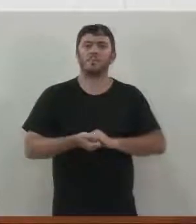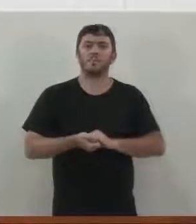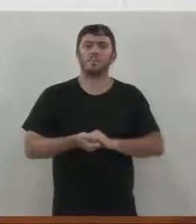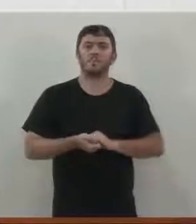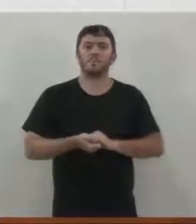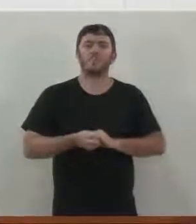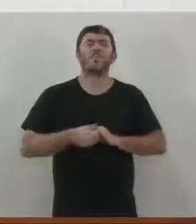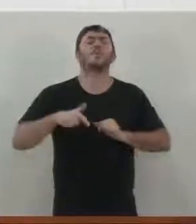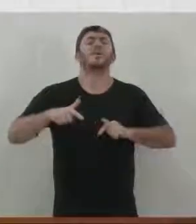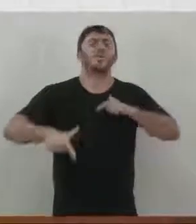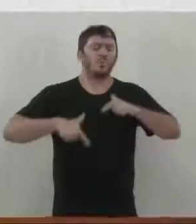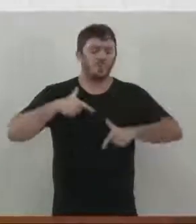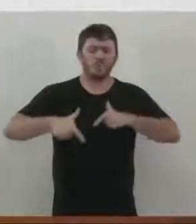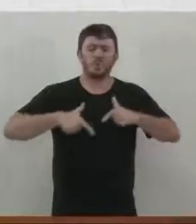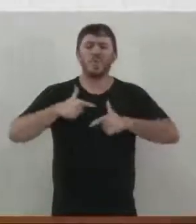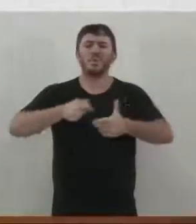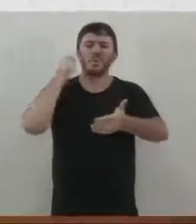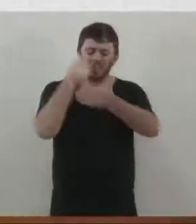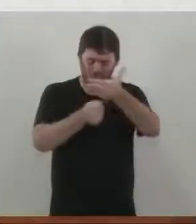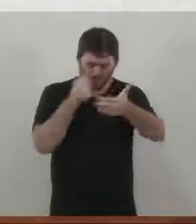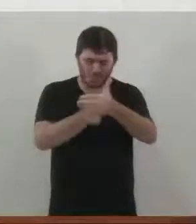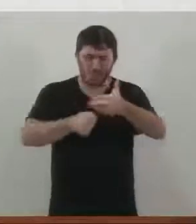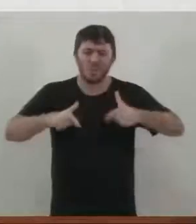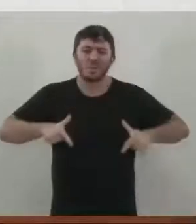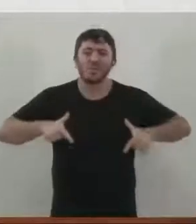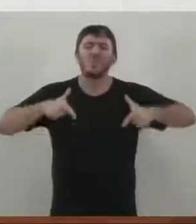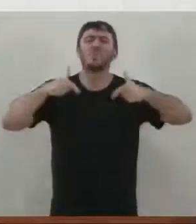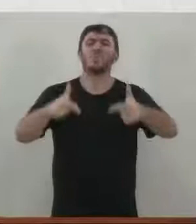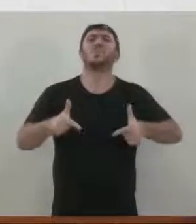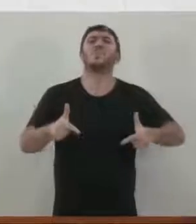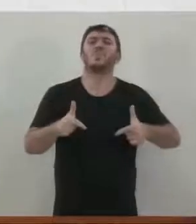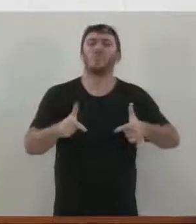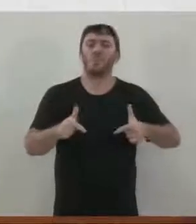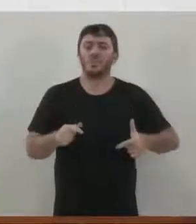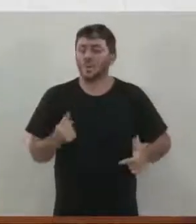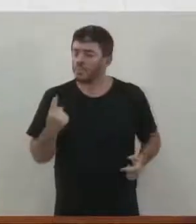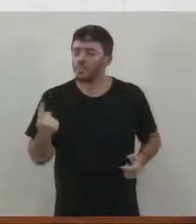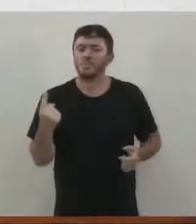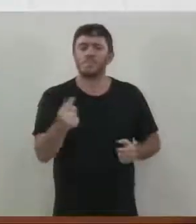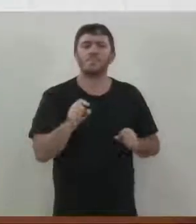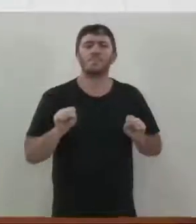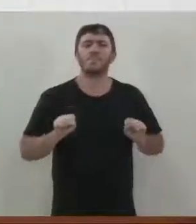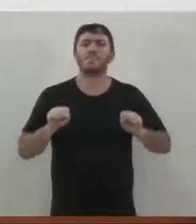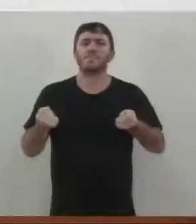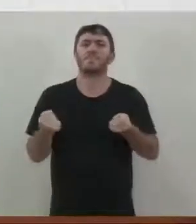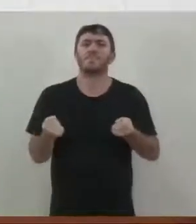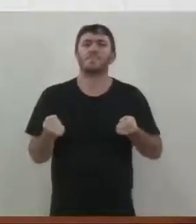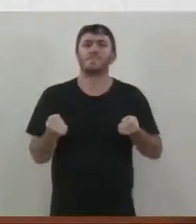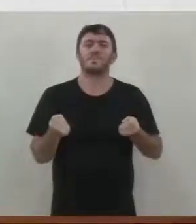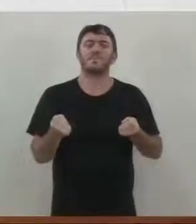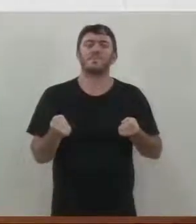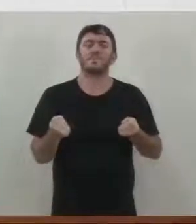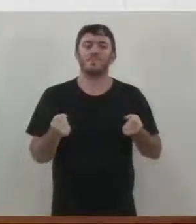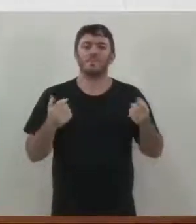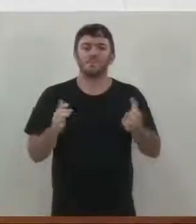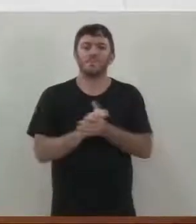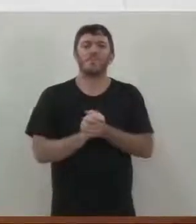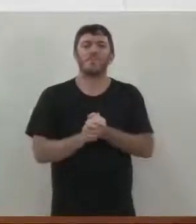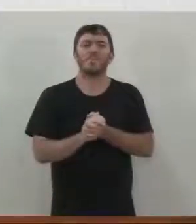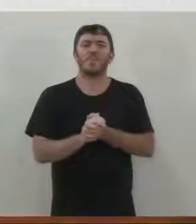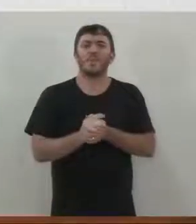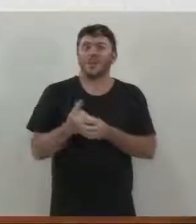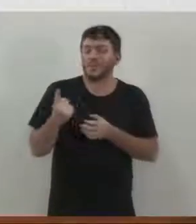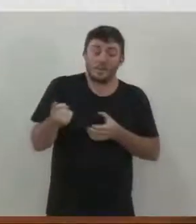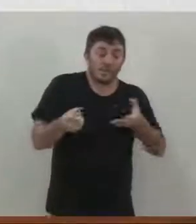Muito trabalho, muita luta, cada um defendendo o seu, né, Maca? Cada um puxa do